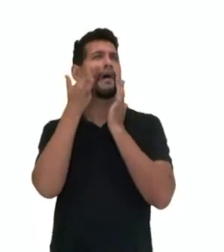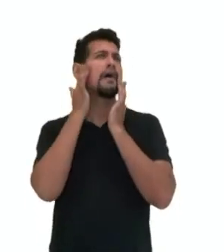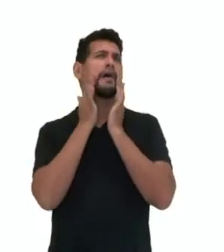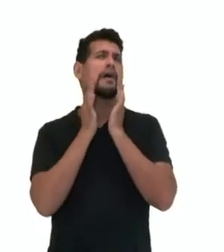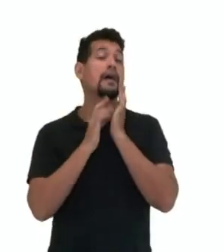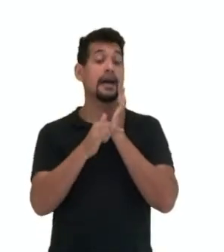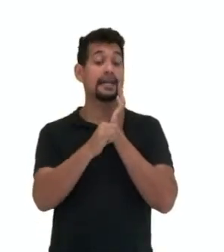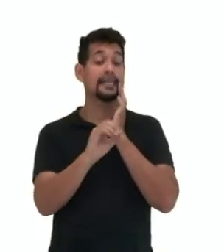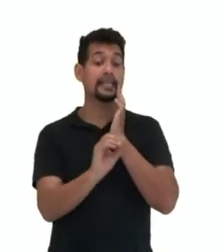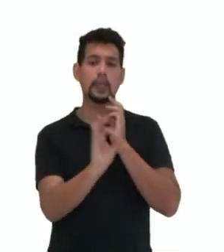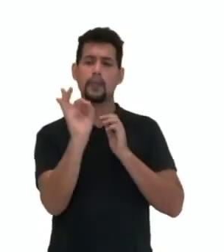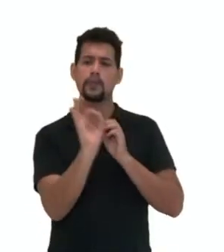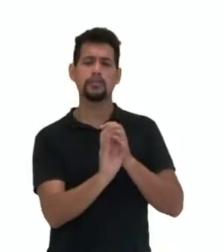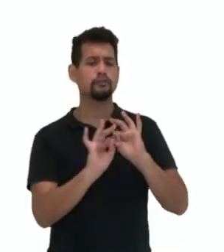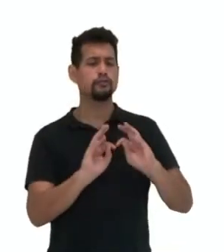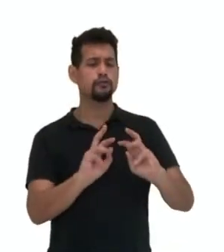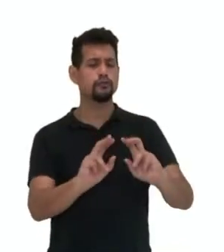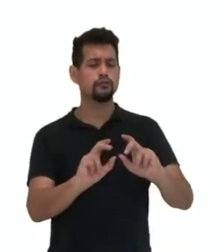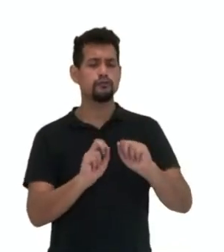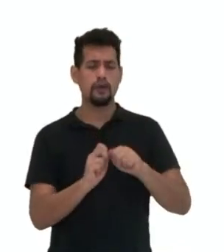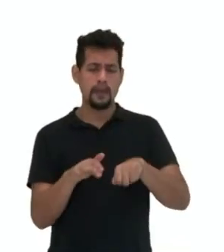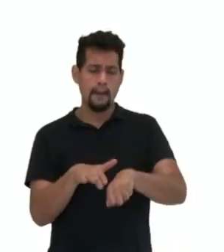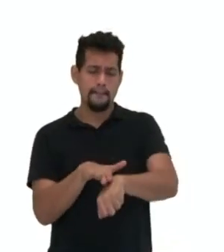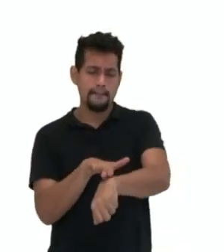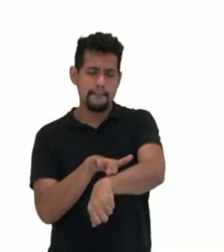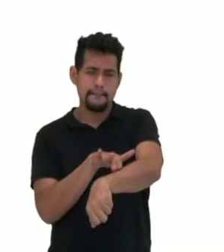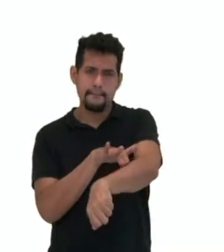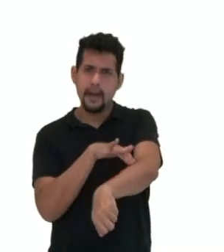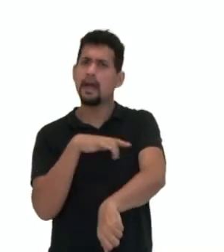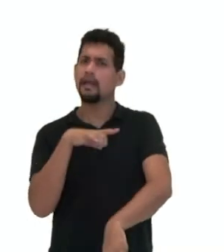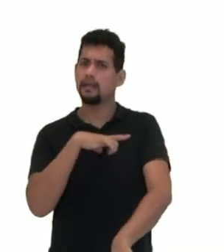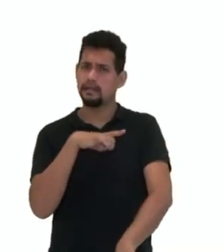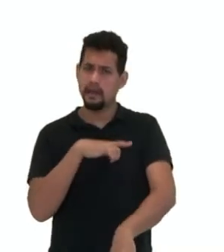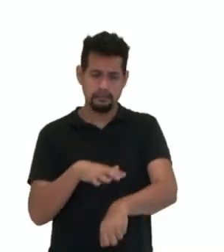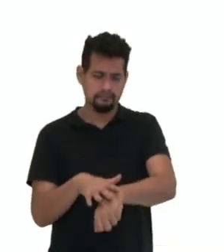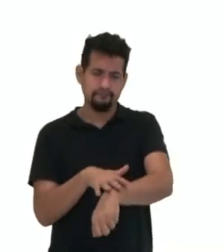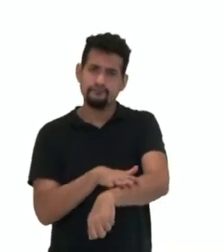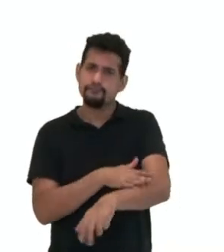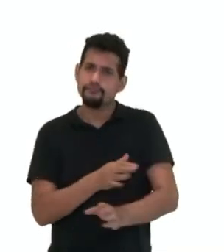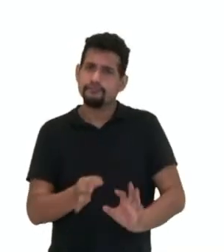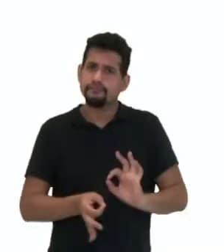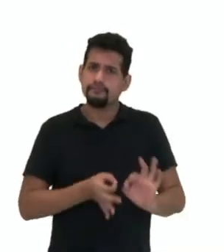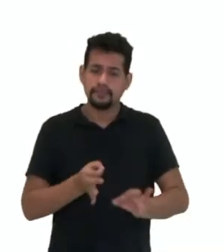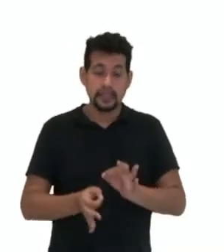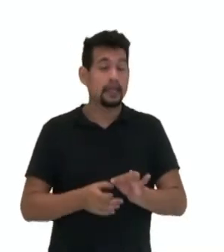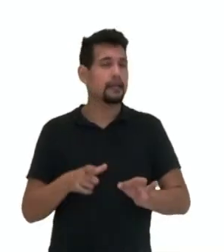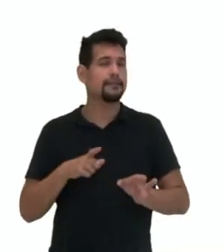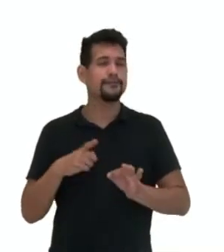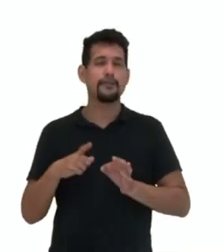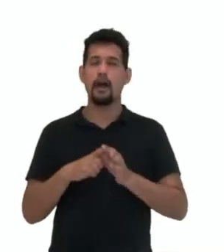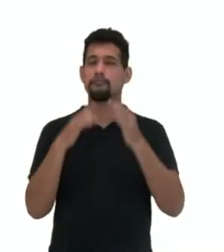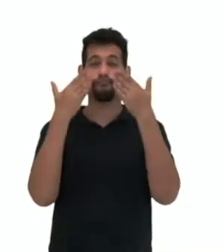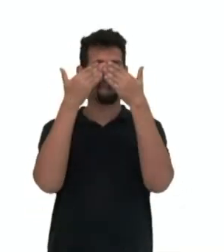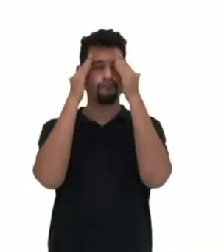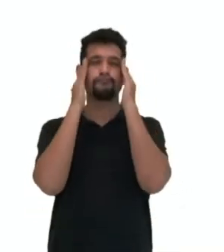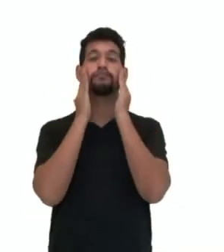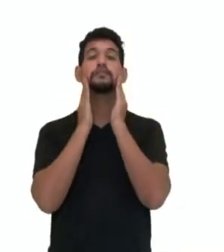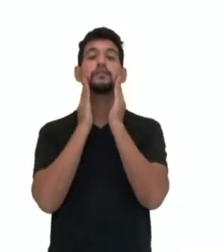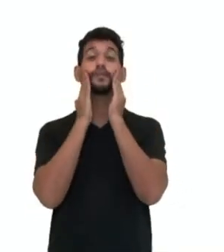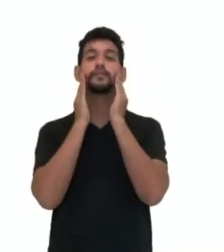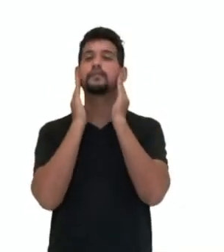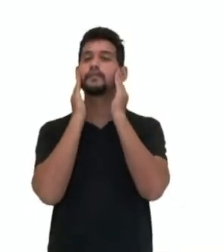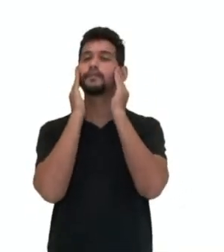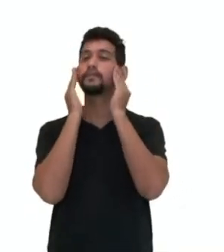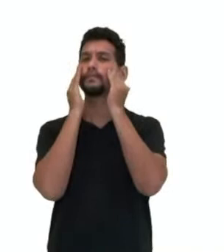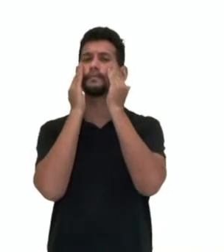de toda a proteína da pele e é uma substância que as células produzem. Ela tem a função do quê? De dar estrutura, firmeza e